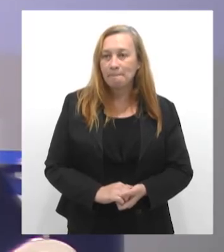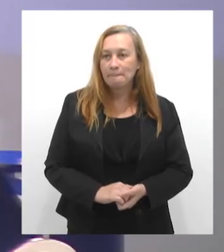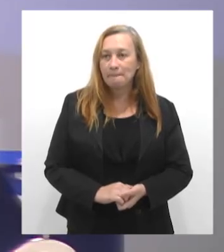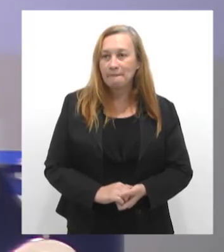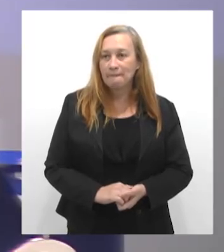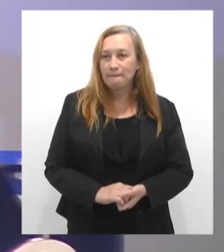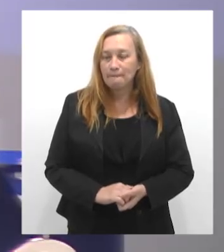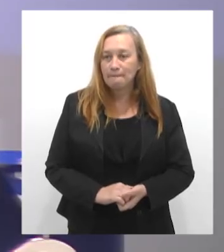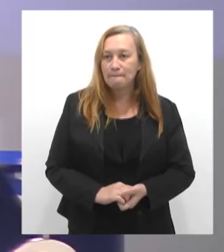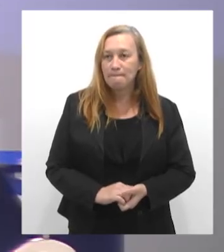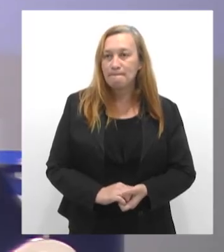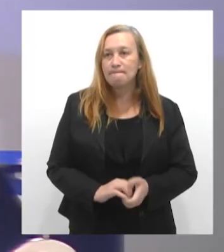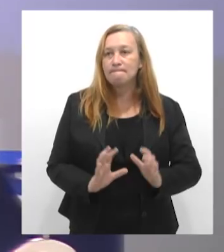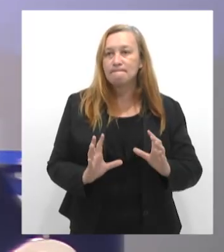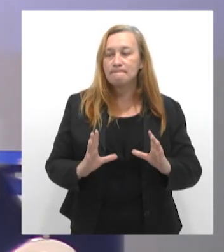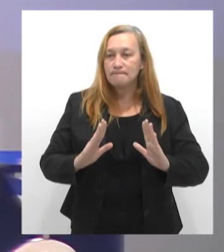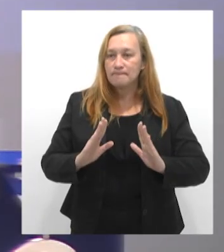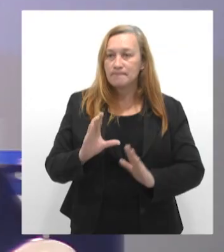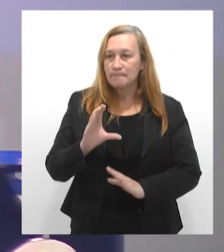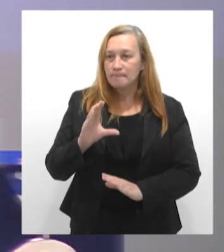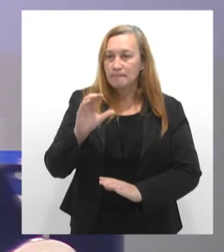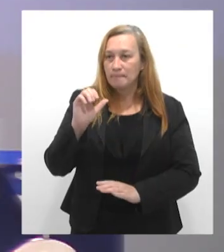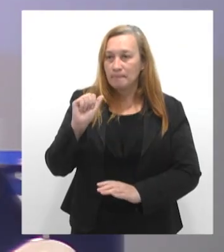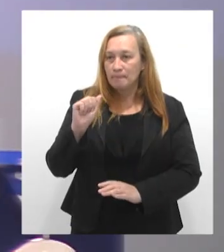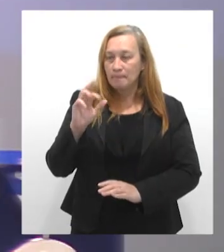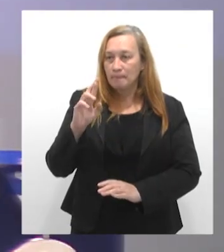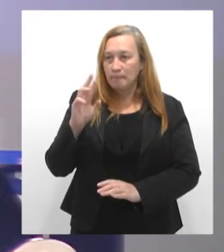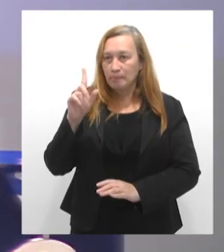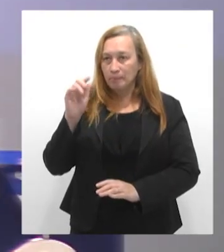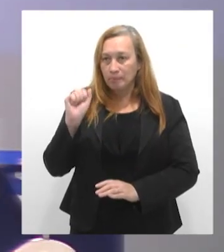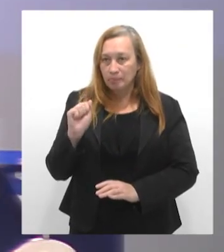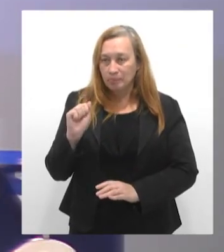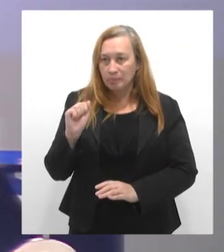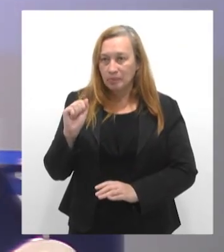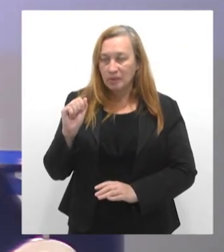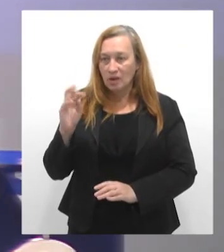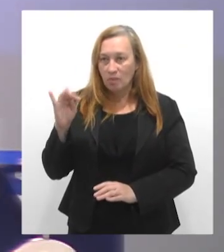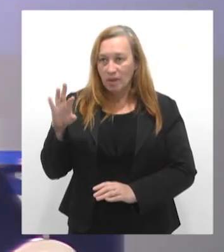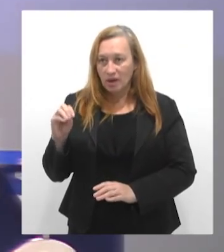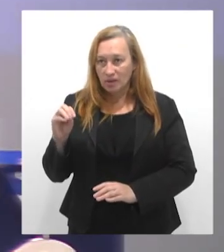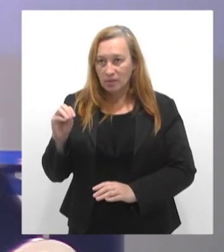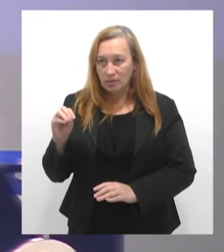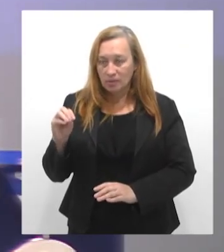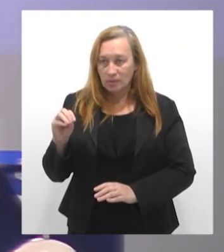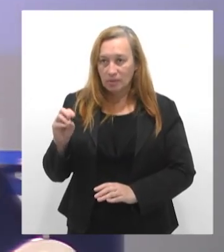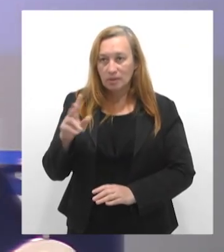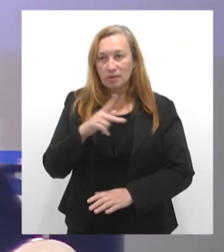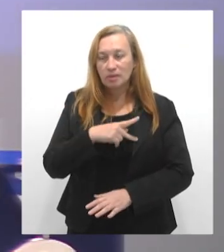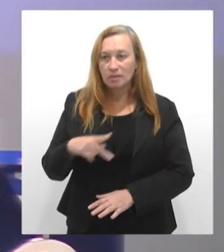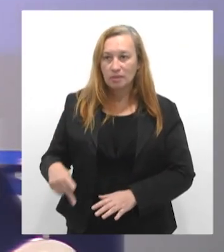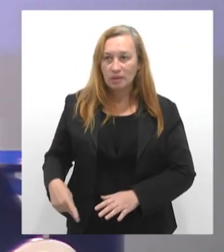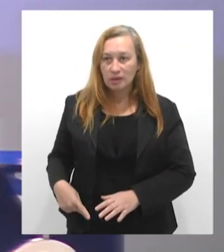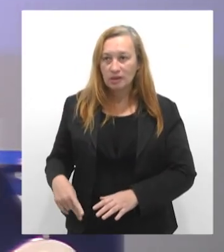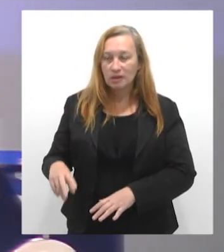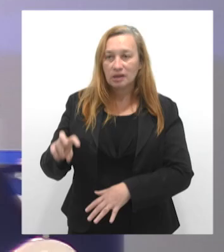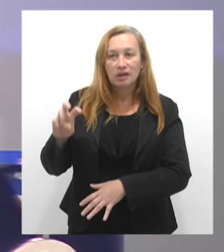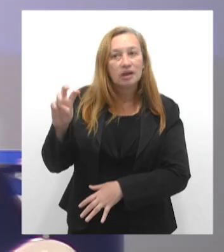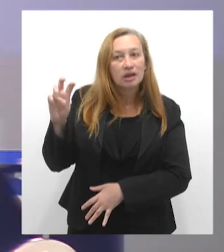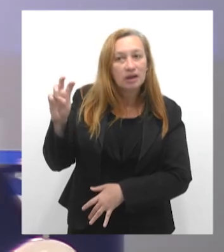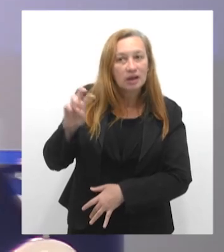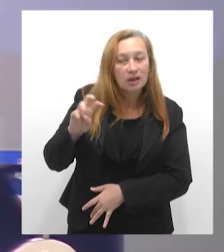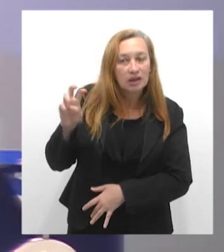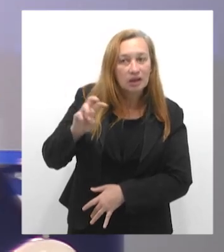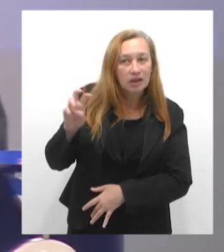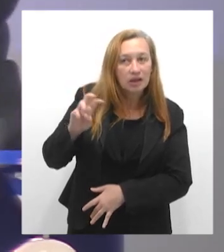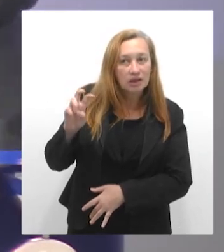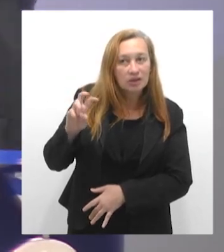Do Carlos Alberto Maceno, temos até um presidente da 5ª Zonal do